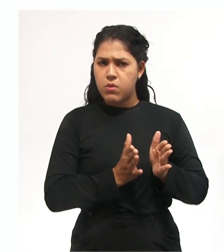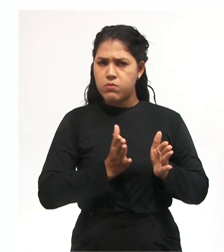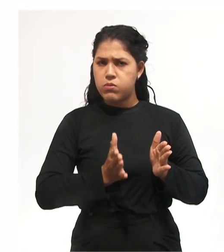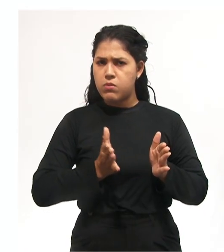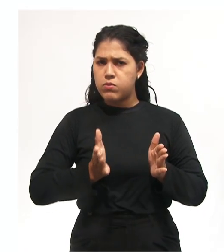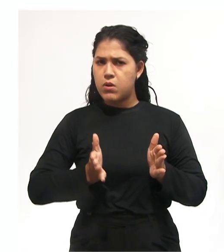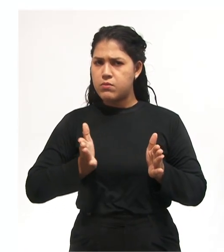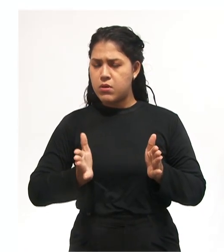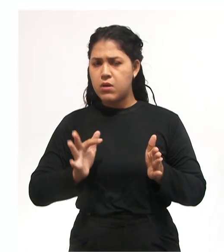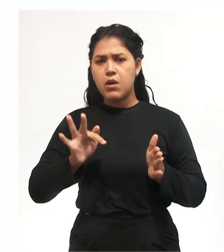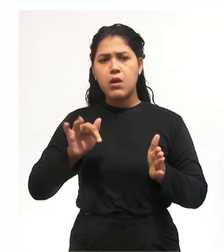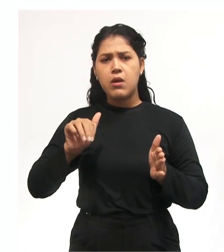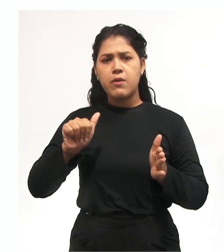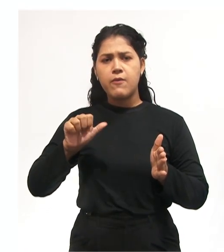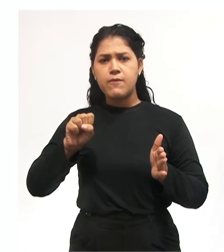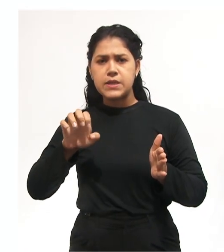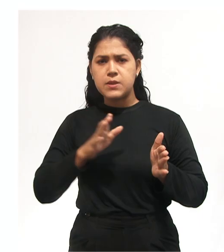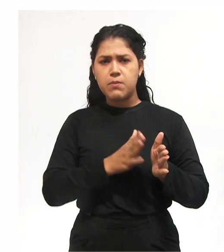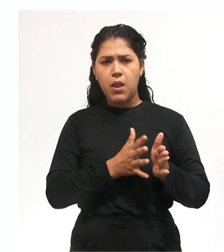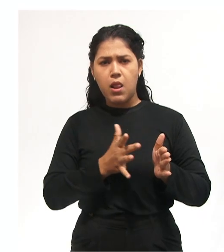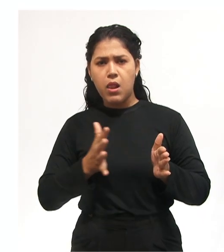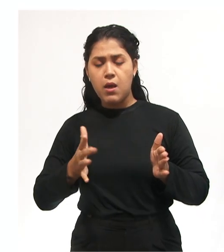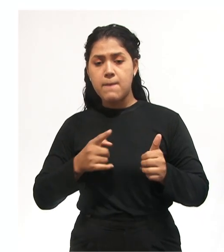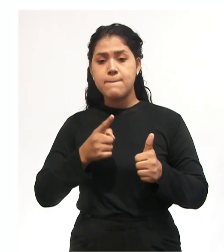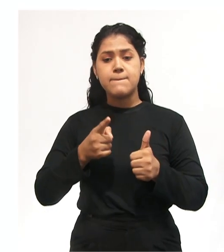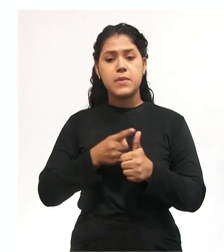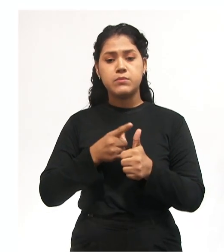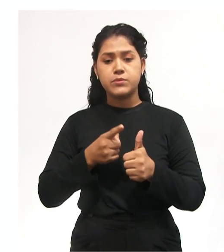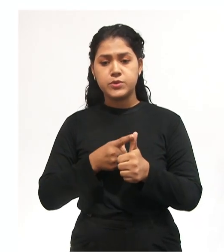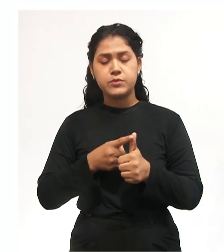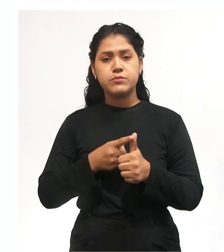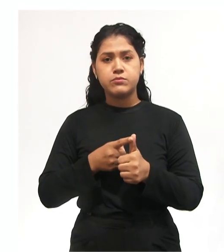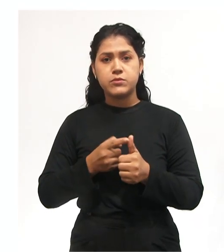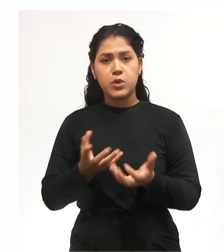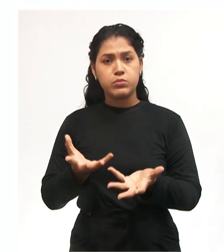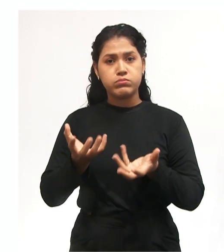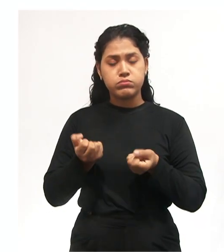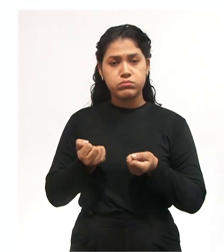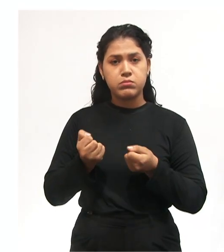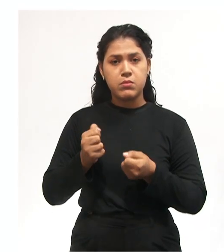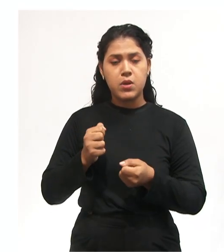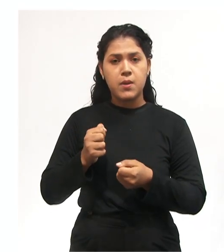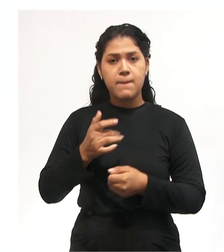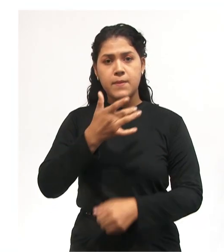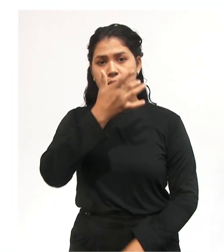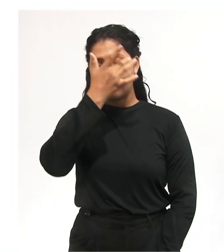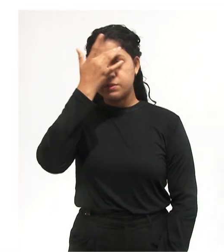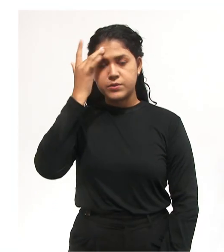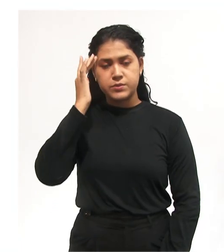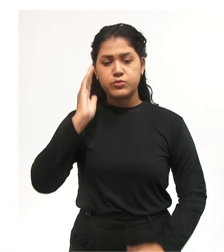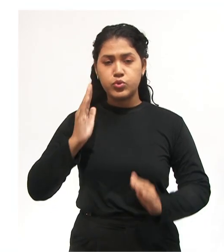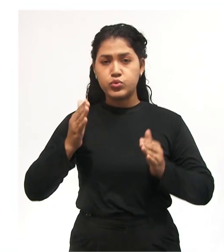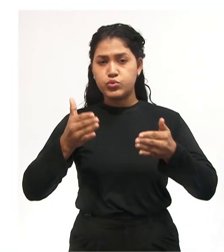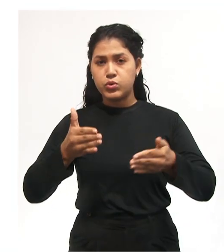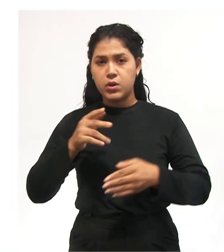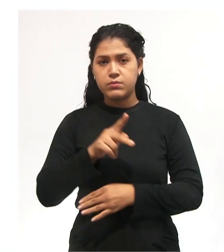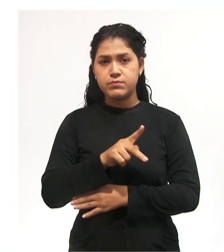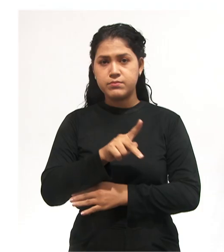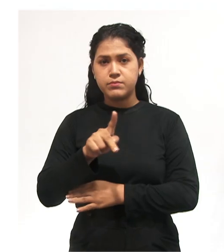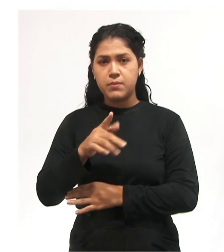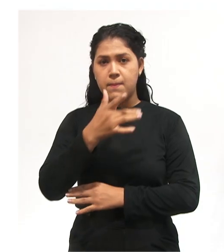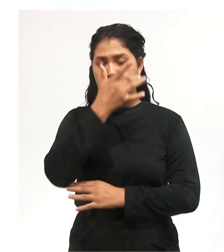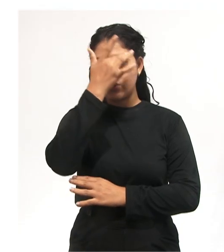gente relembrar são processo de agregar pessoas, processo de aplicar pessoas, processo